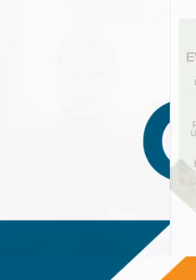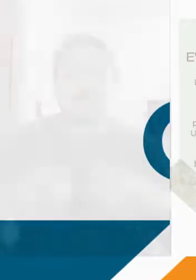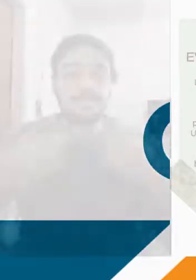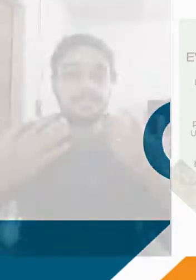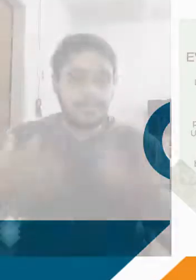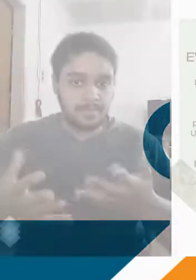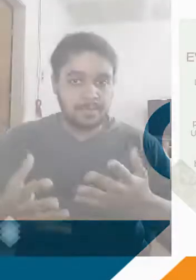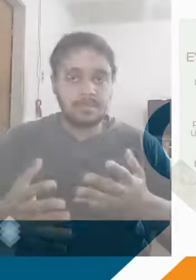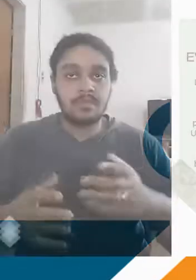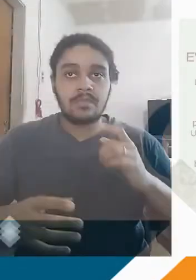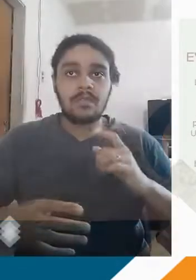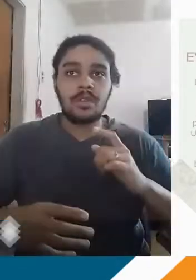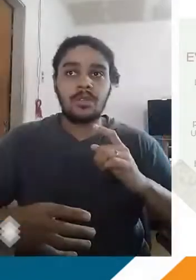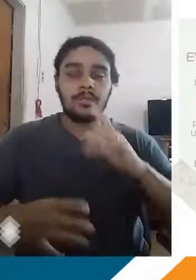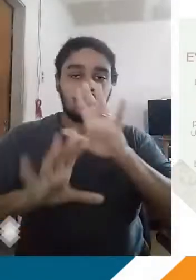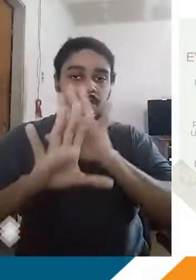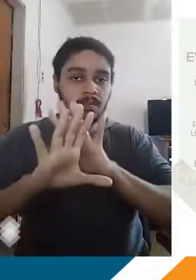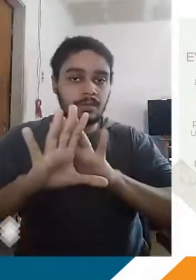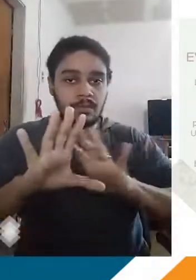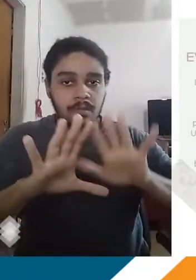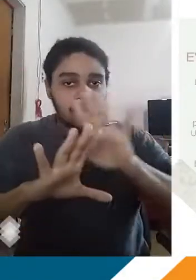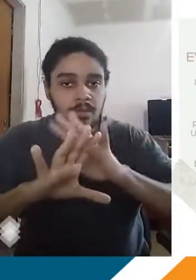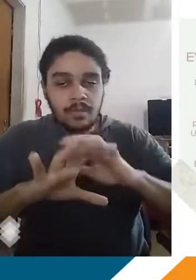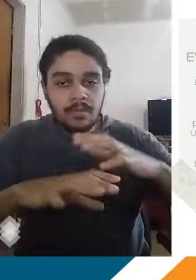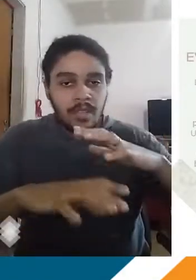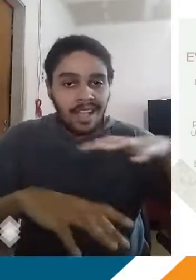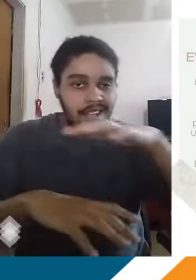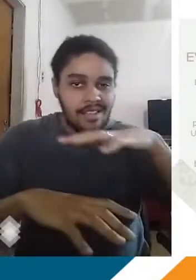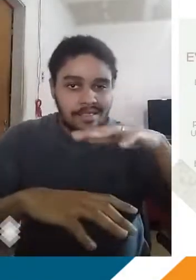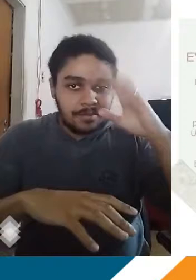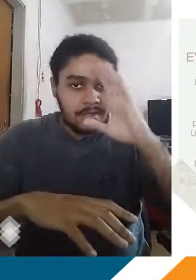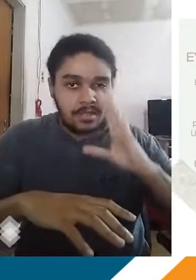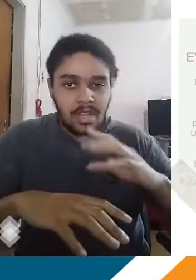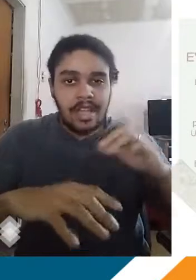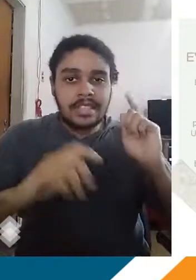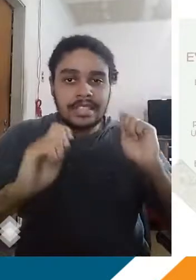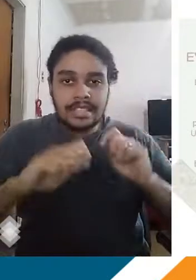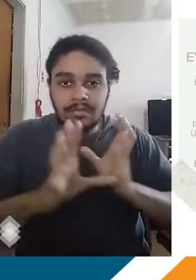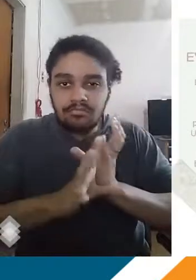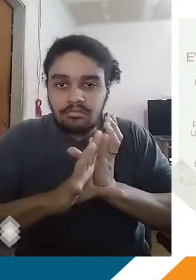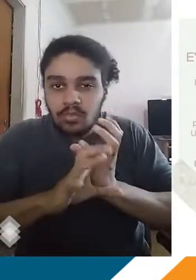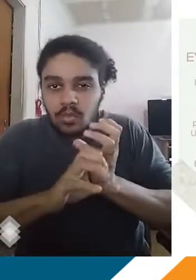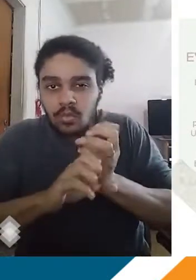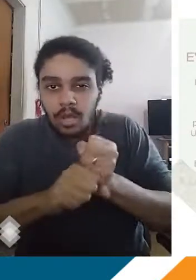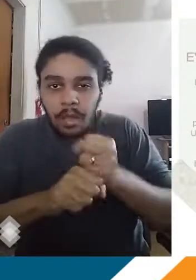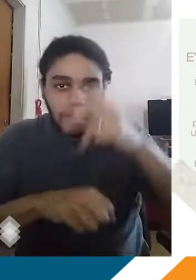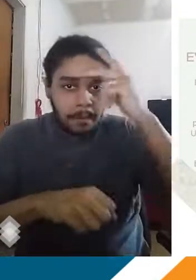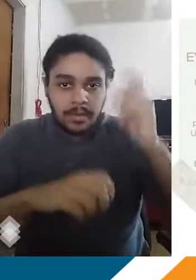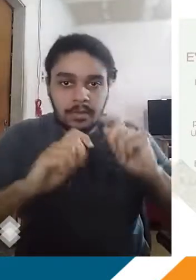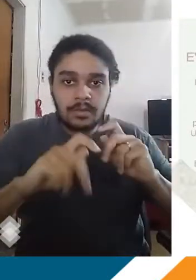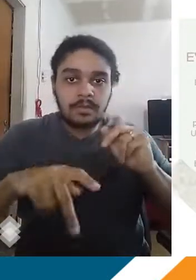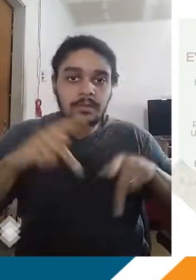a diminuir. Mediante o recenseamento do território brasileiro, conseguimos aferir o quantitativo populacional